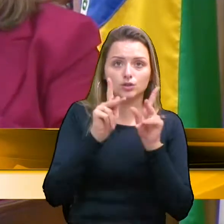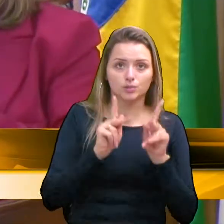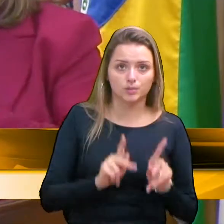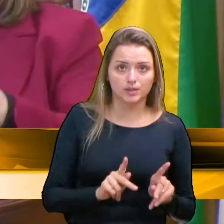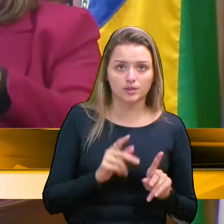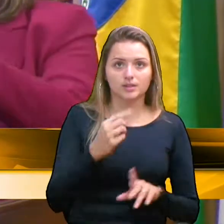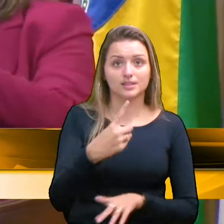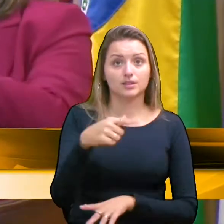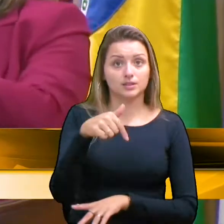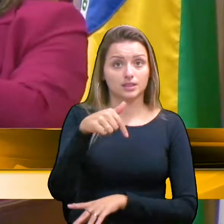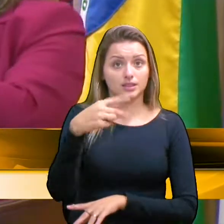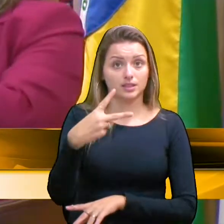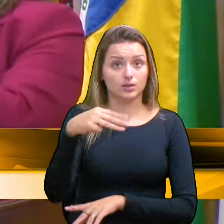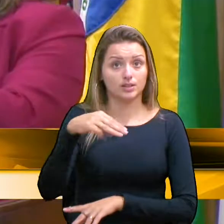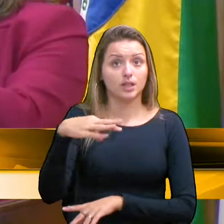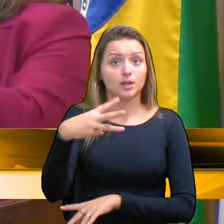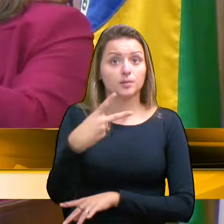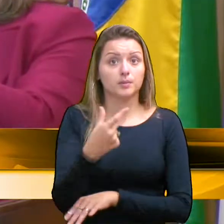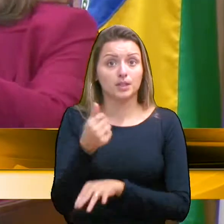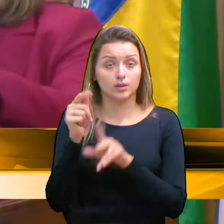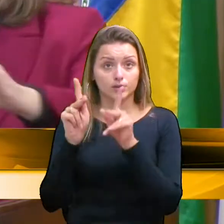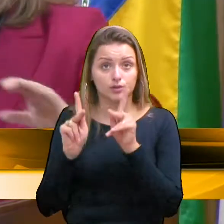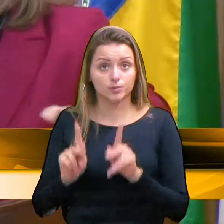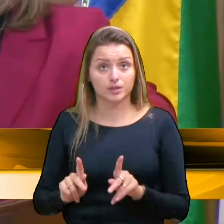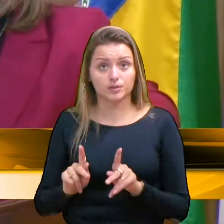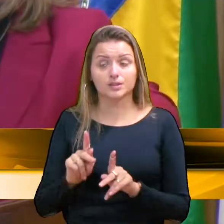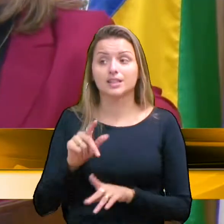nessas 172 milhões de pessoas,